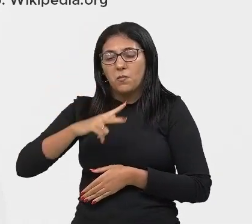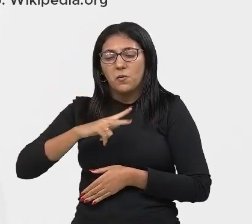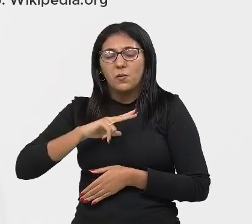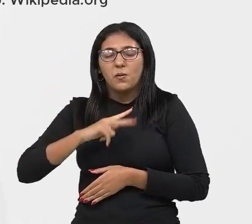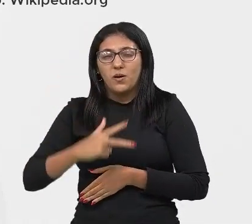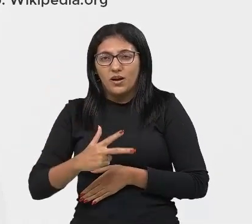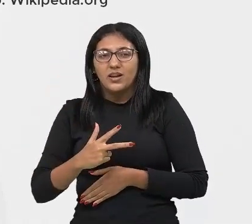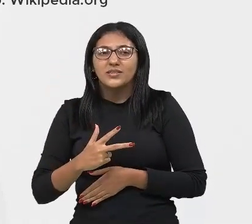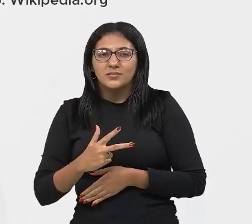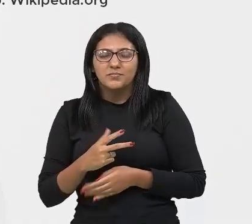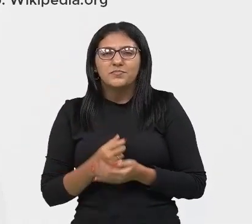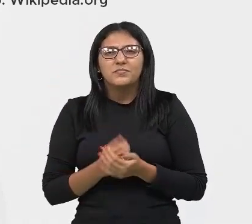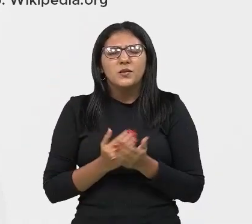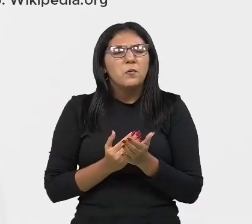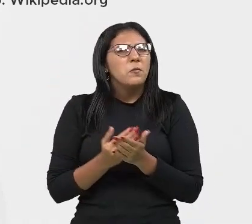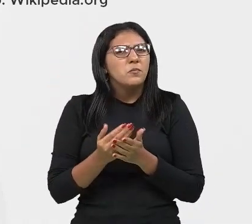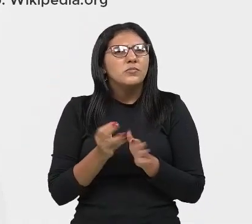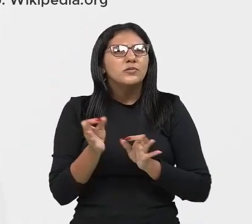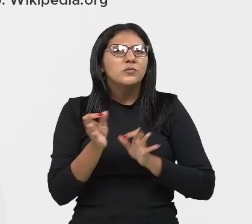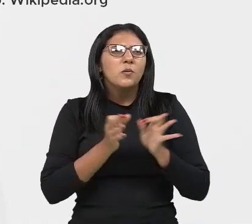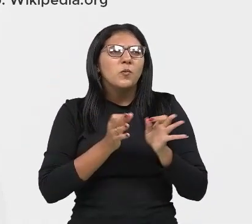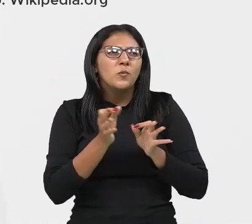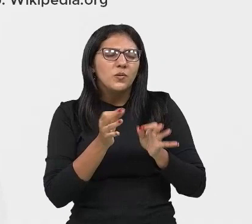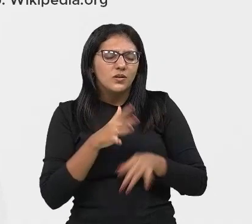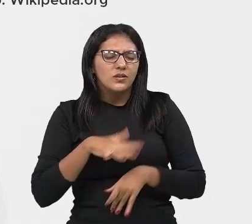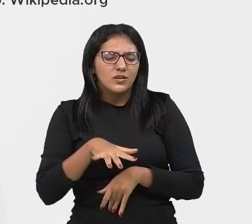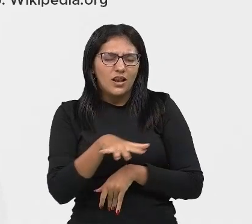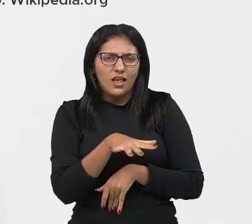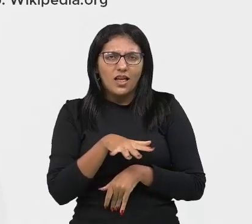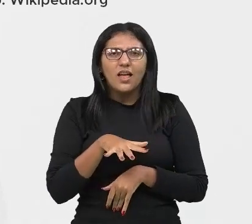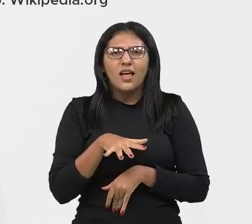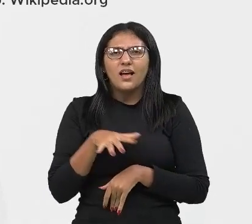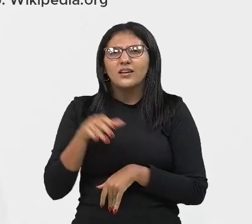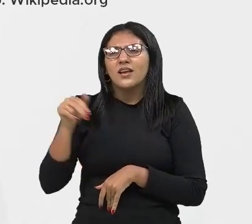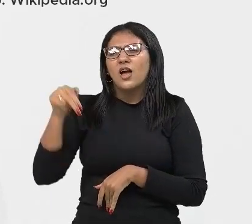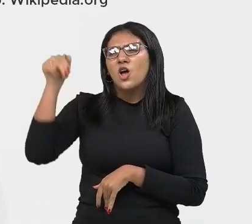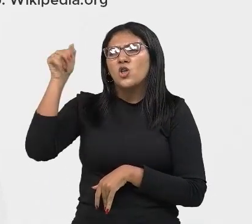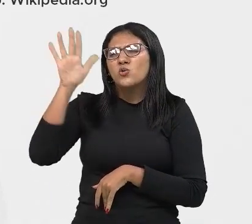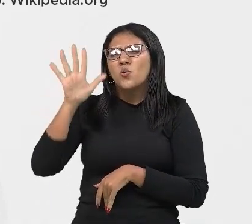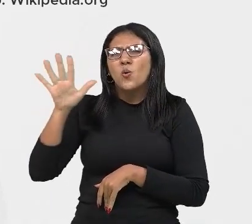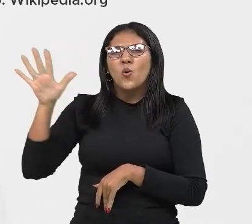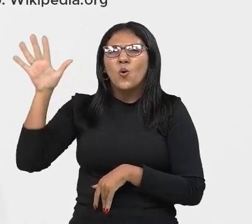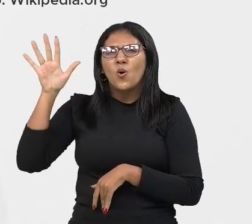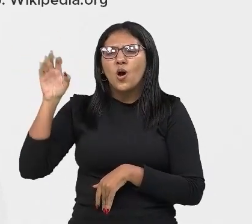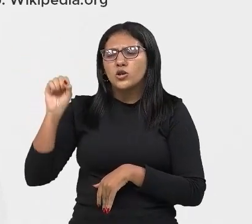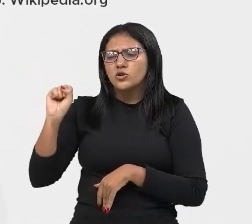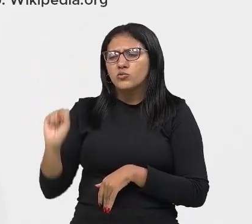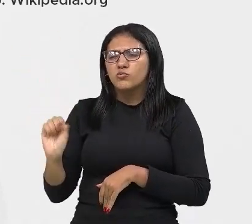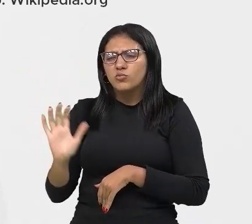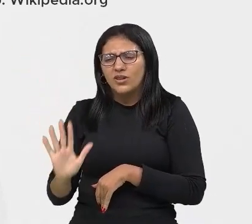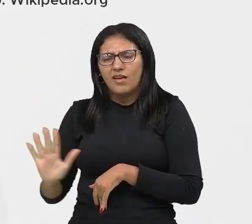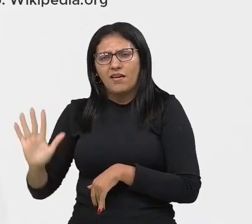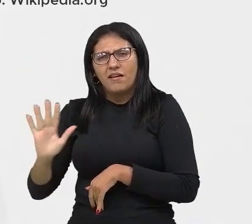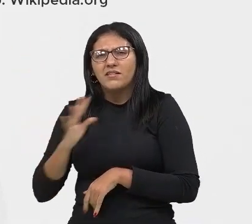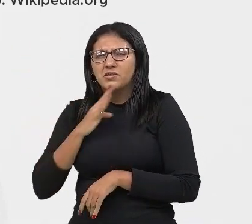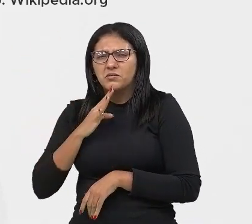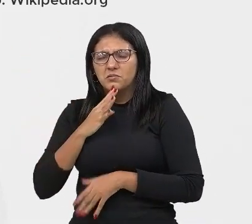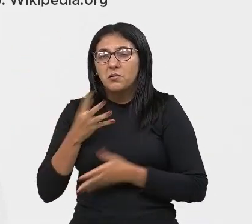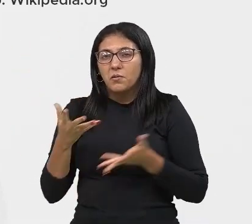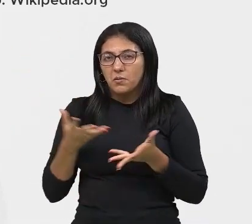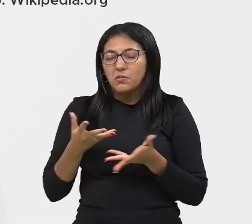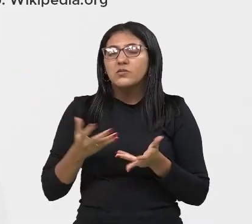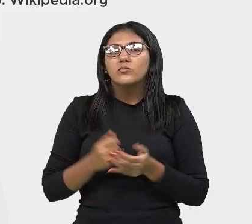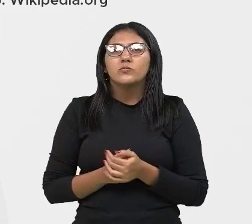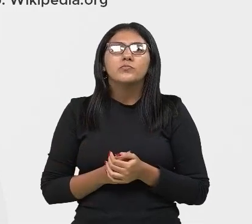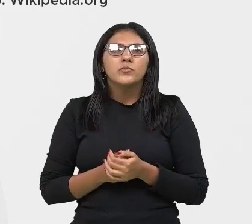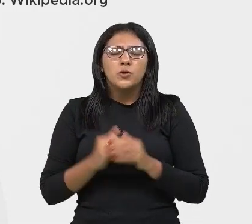acabou dividindo o território que pertencia a ela, que era o litoral do Brasil, que a gente conhece atualmente, acabou dividindo